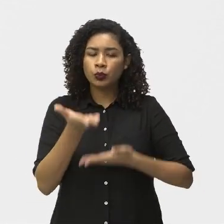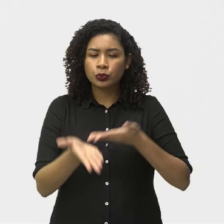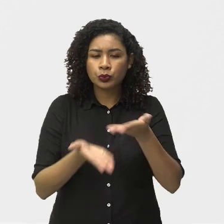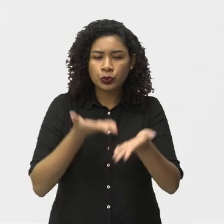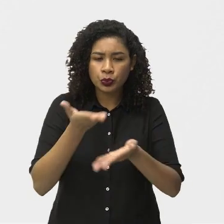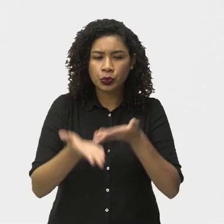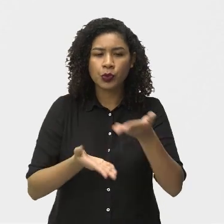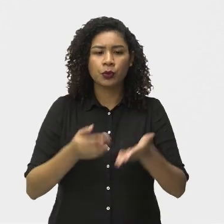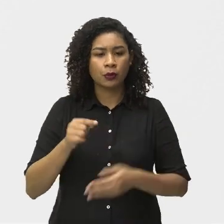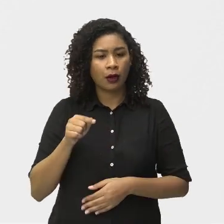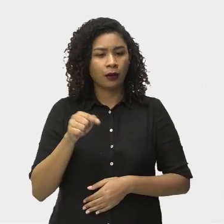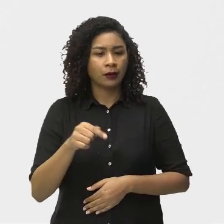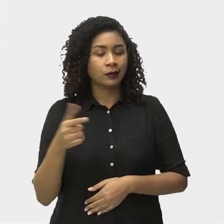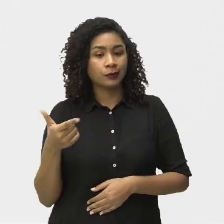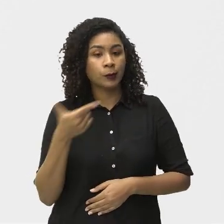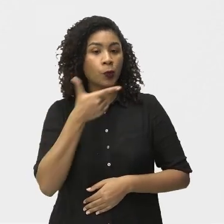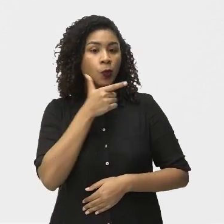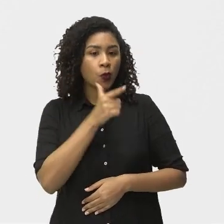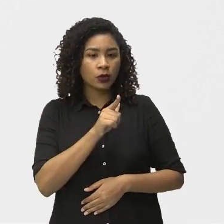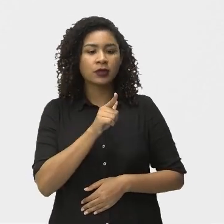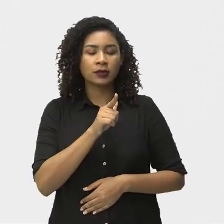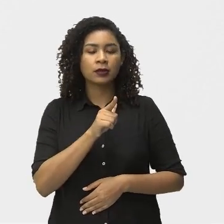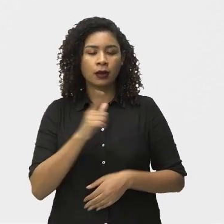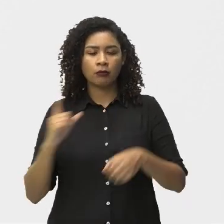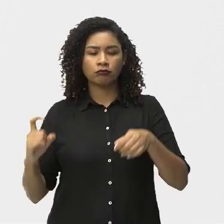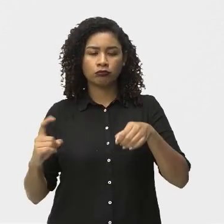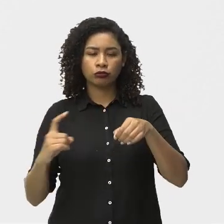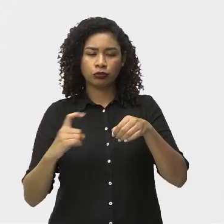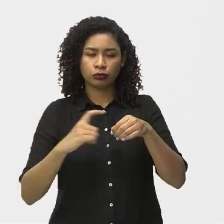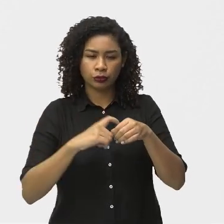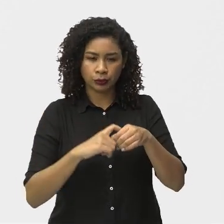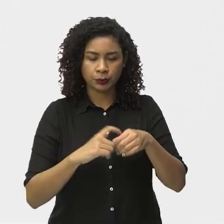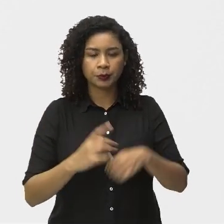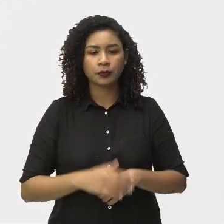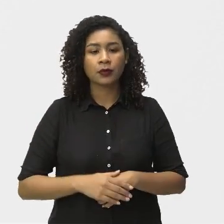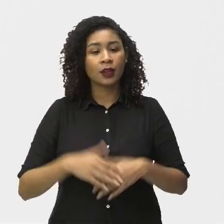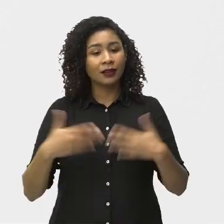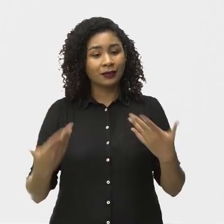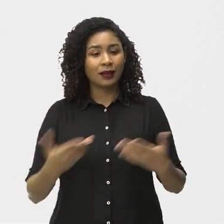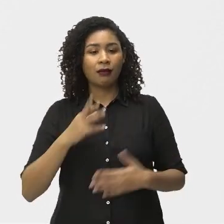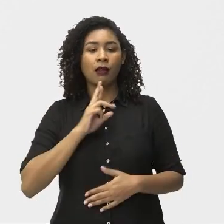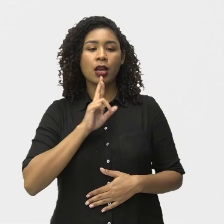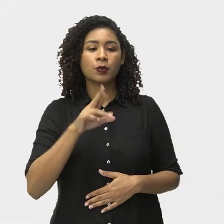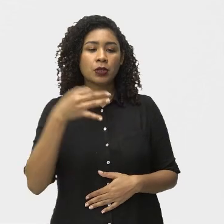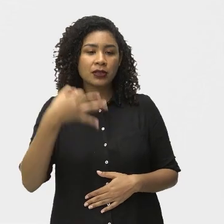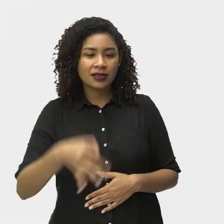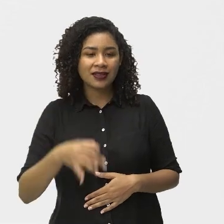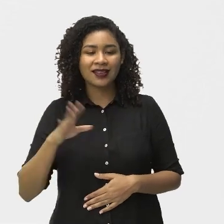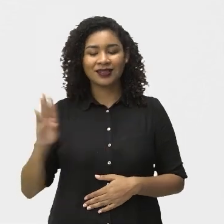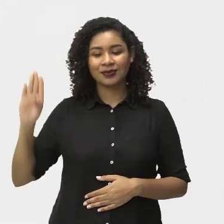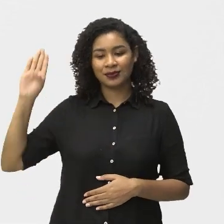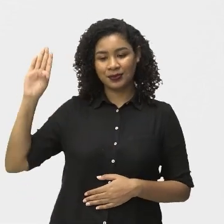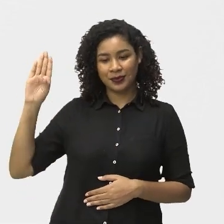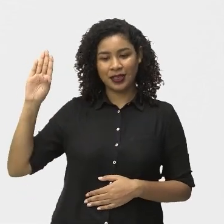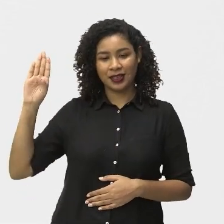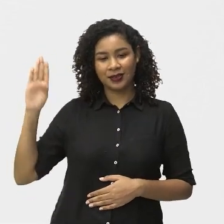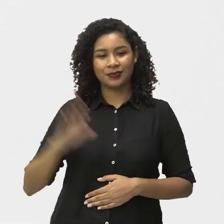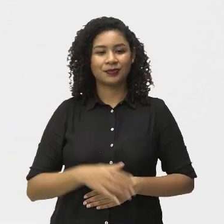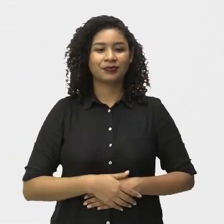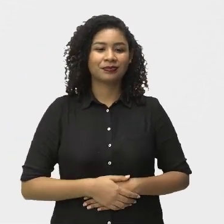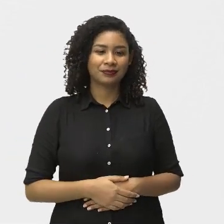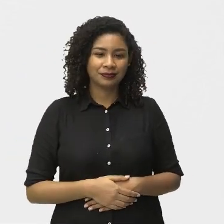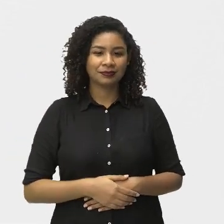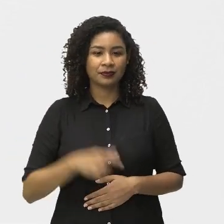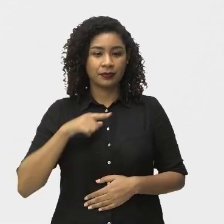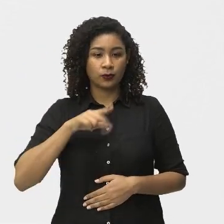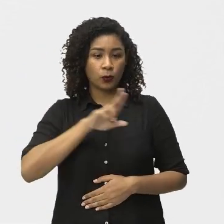para que ele possa fazer a sua viagem ali rumo ao óvulo. Então a nossa resposta certa é a letra B. Além da glândula seminal, nós